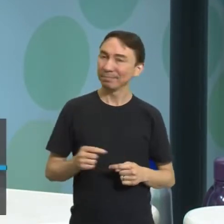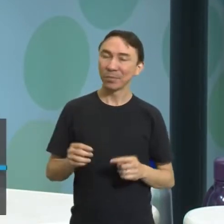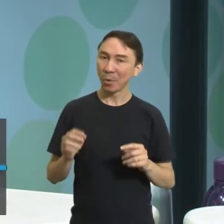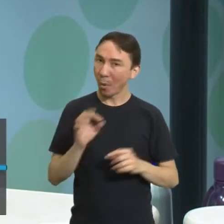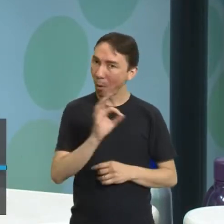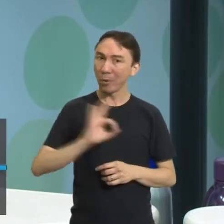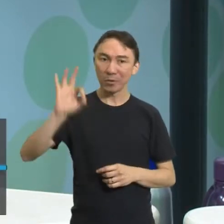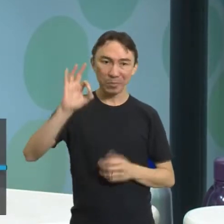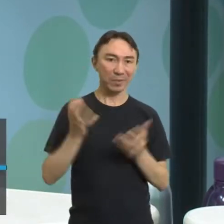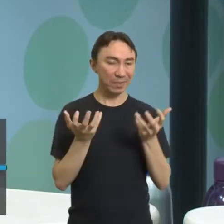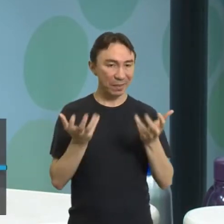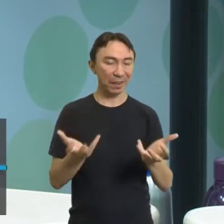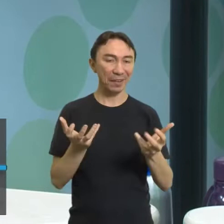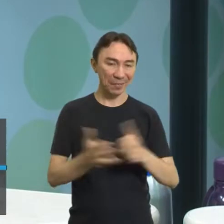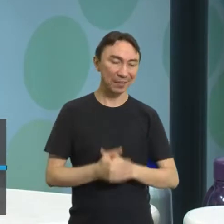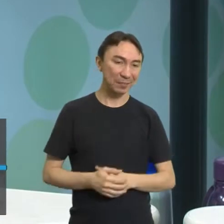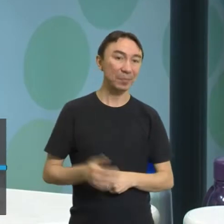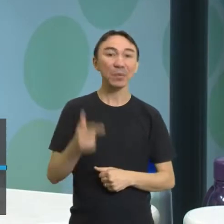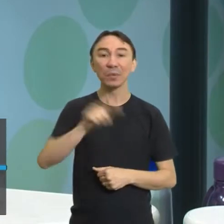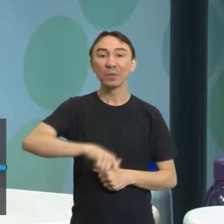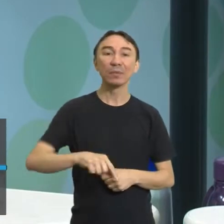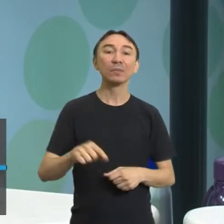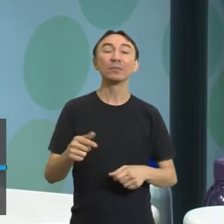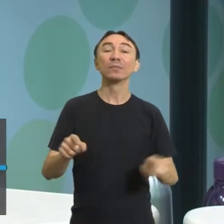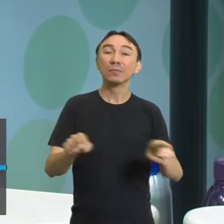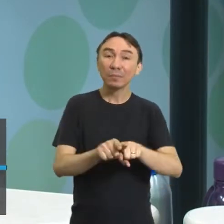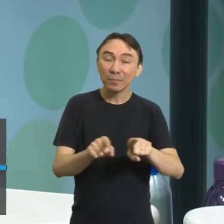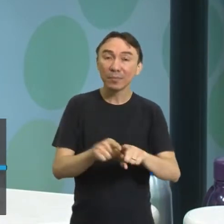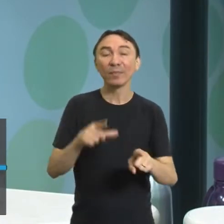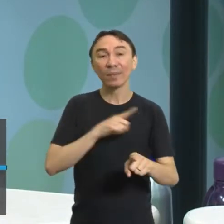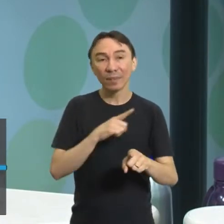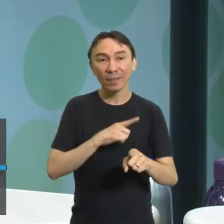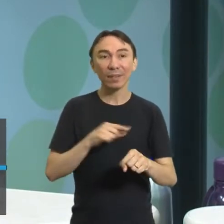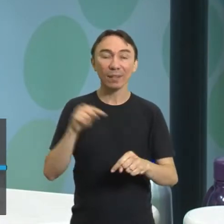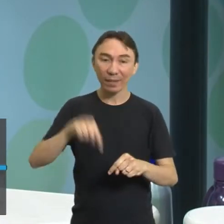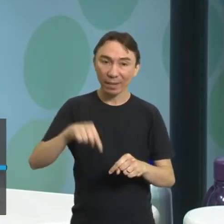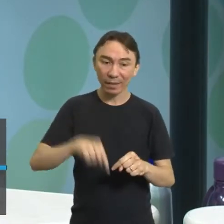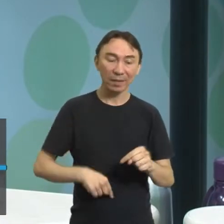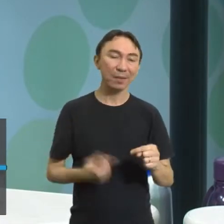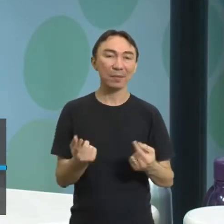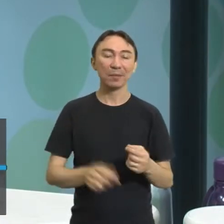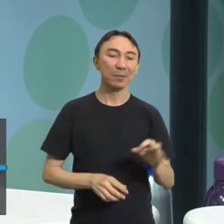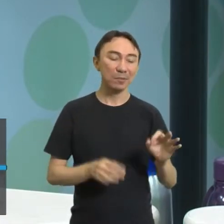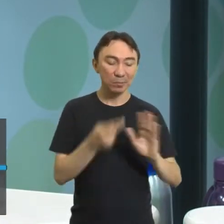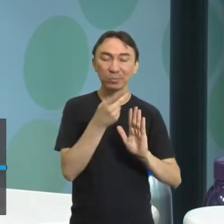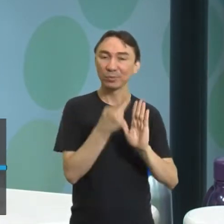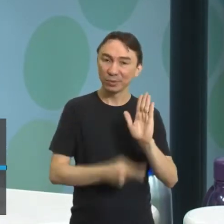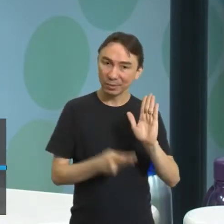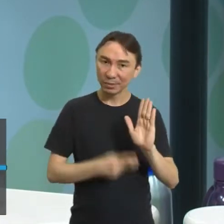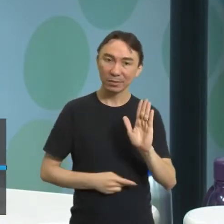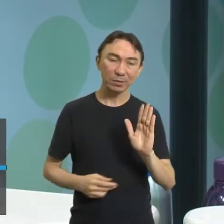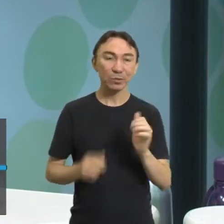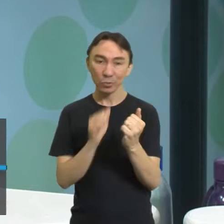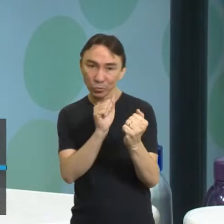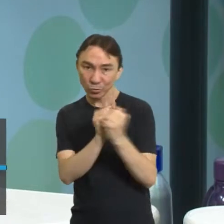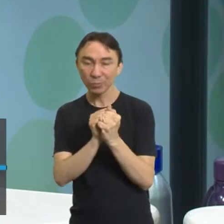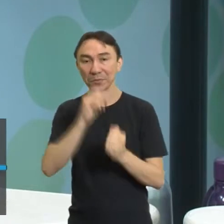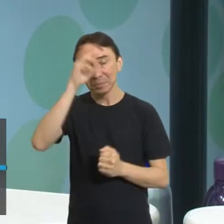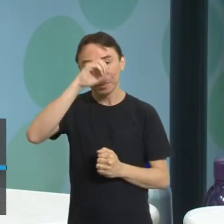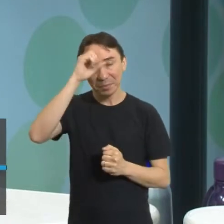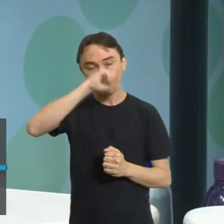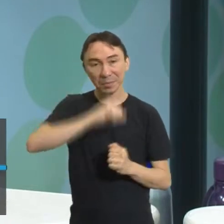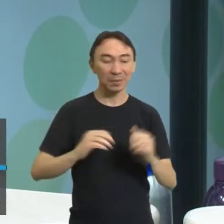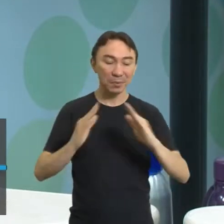reunimos novamente para mais uma transmissão do programa Aprender Juntos e Além da Escola. Meu nome é Letícia, sou formadora